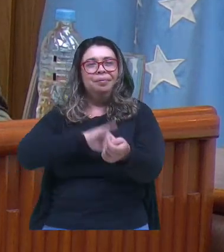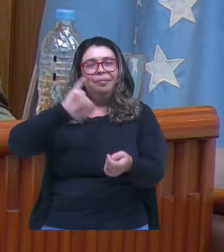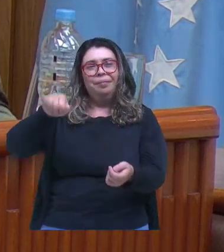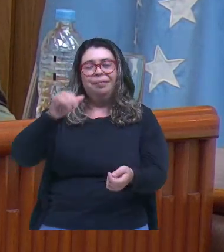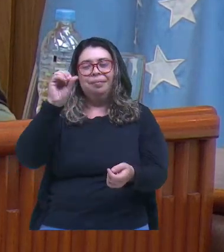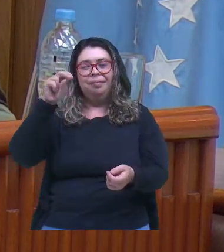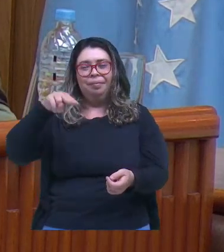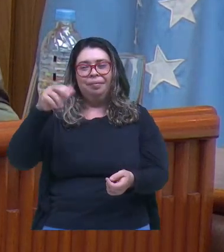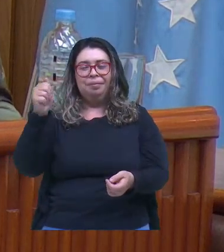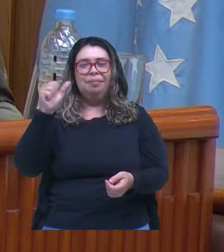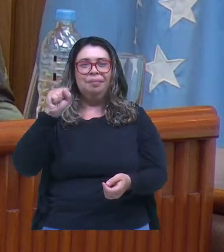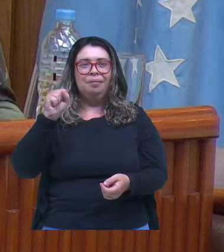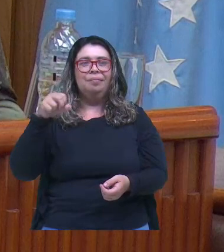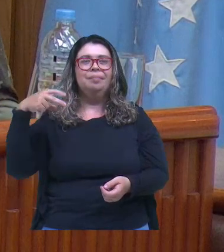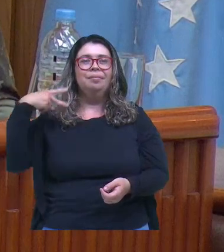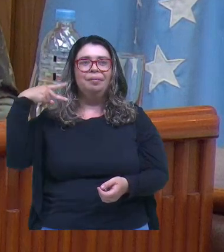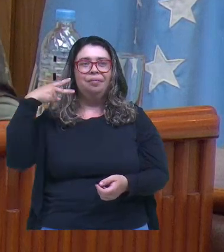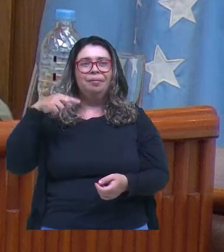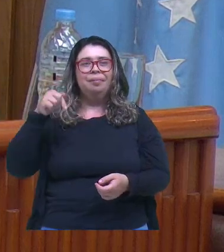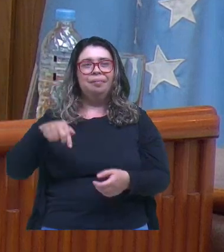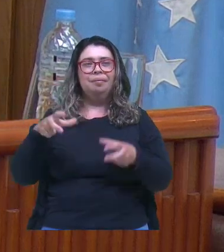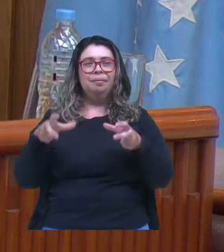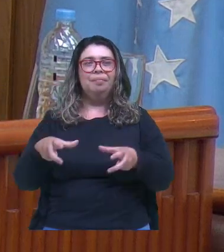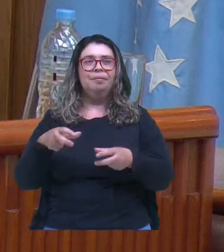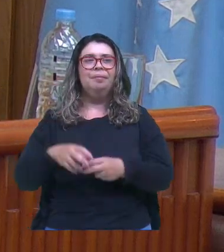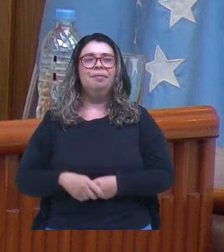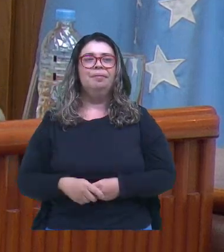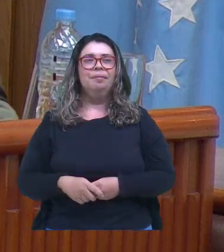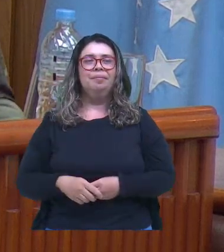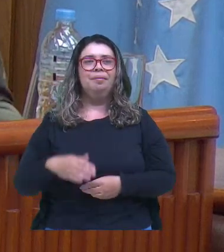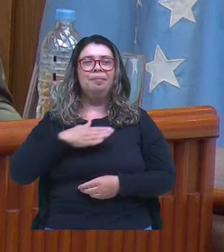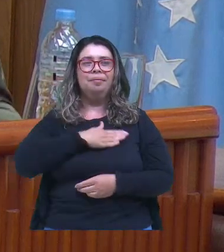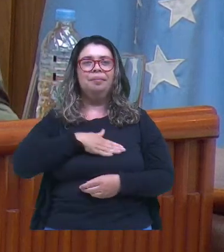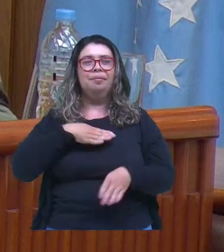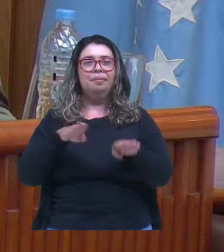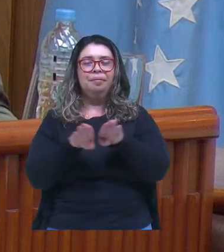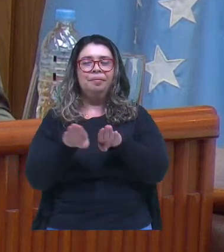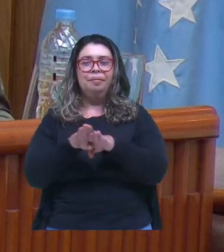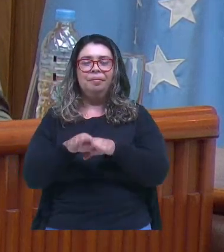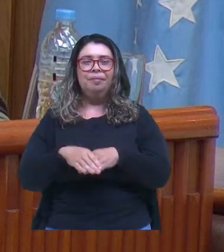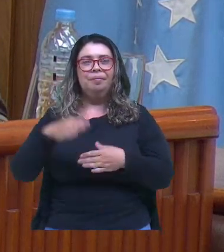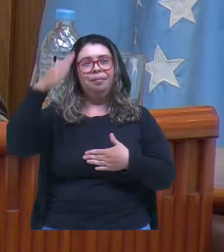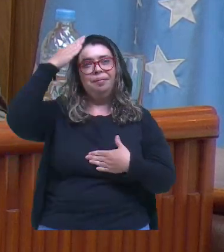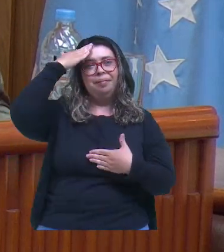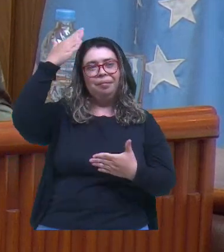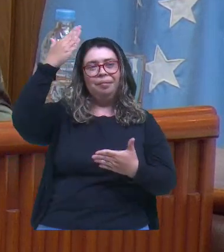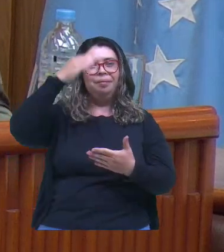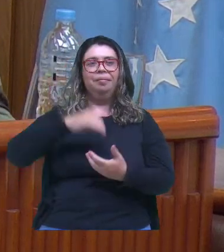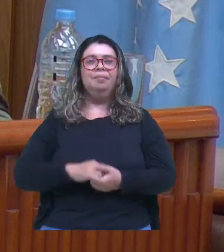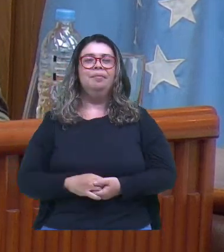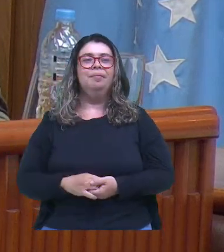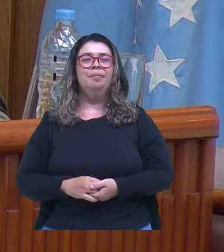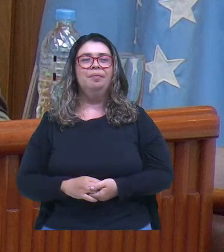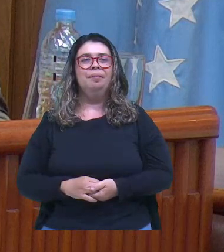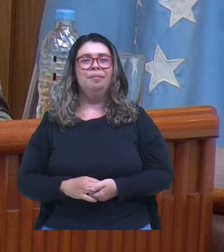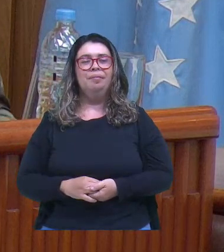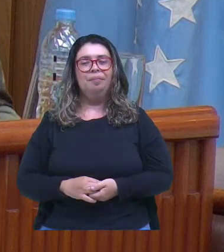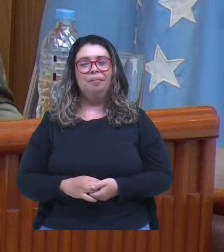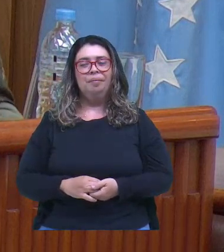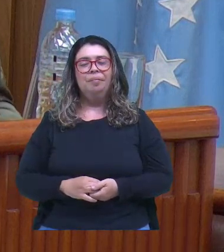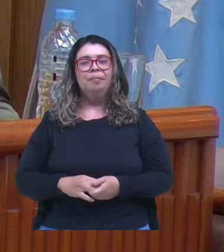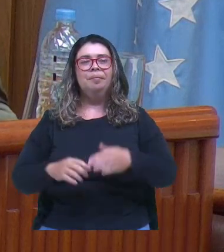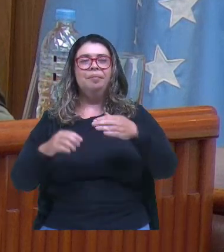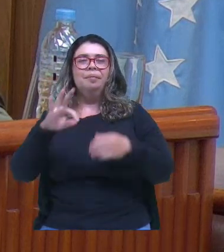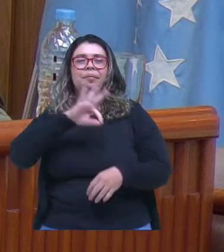vereador desta casa, aqui presente. Gostaria também de agradecer ao Comando de Policiamento